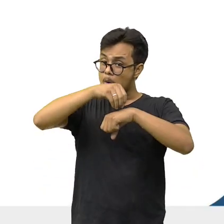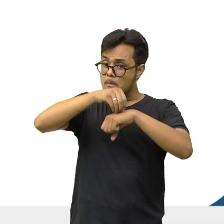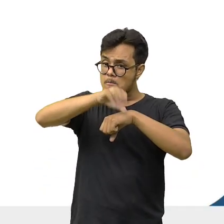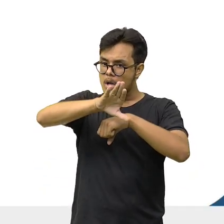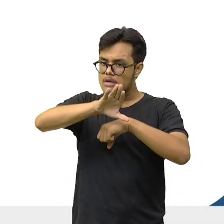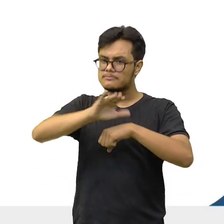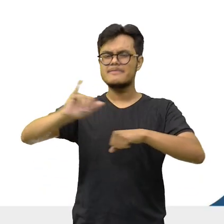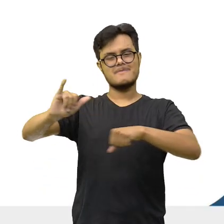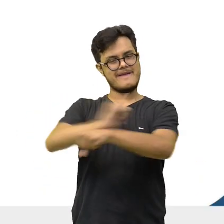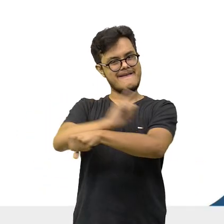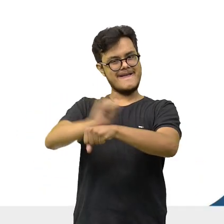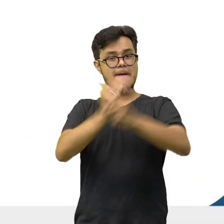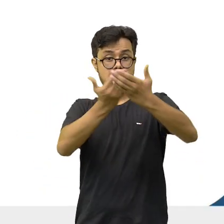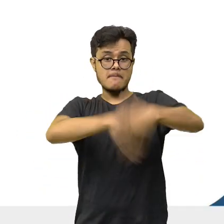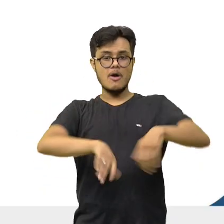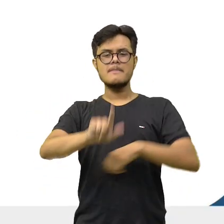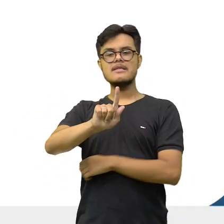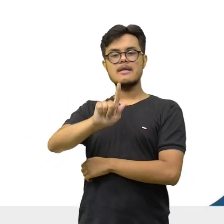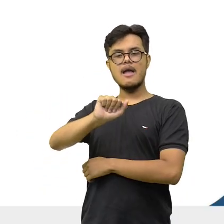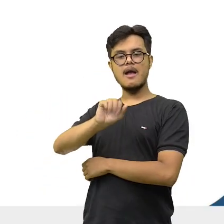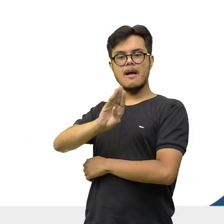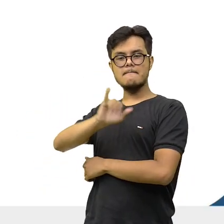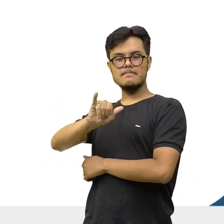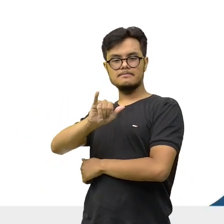isso, prof?